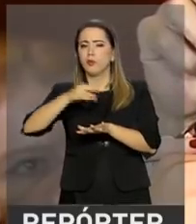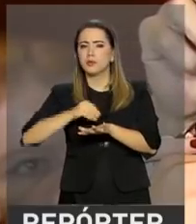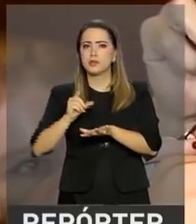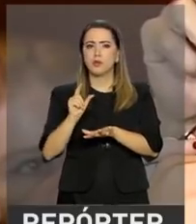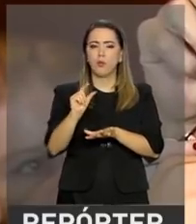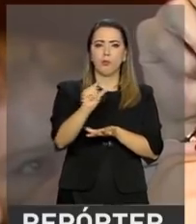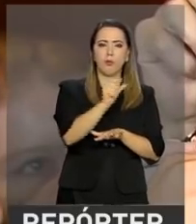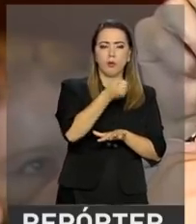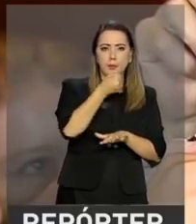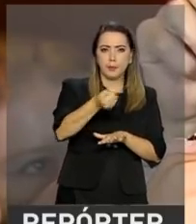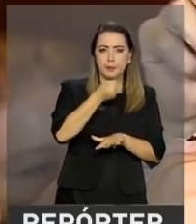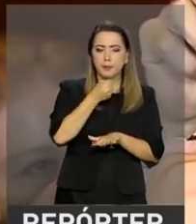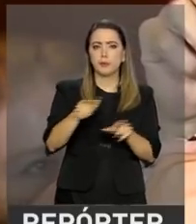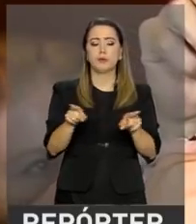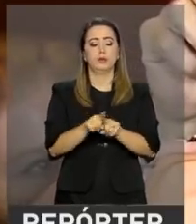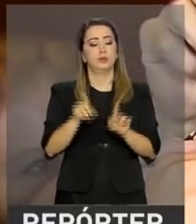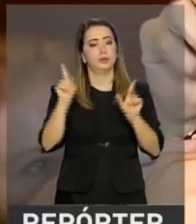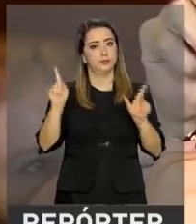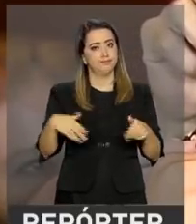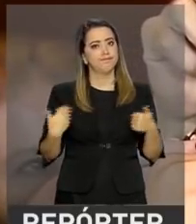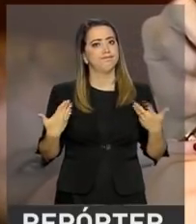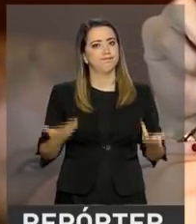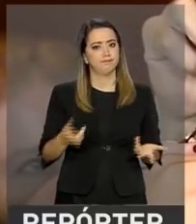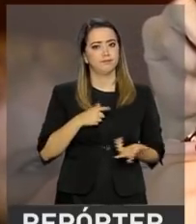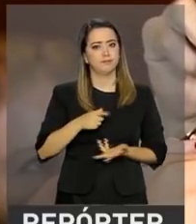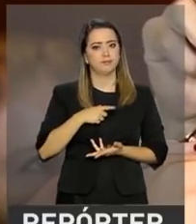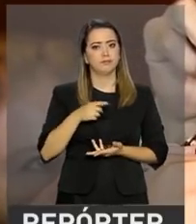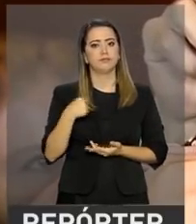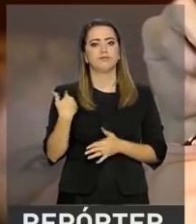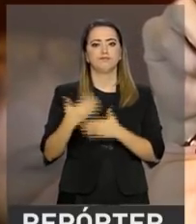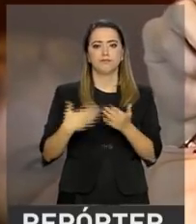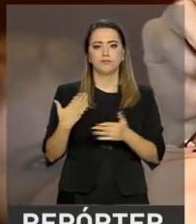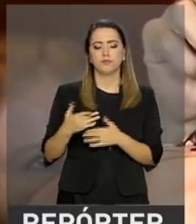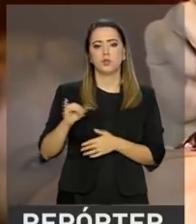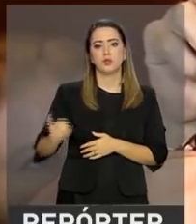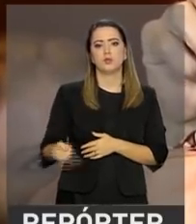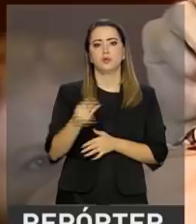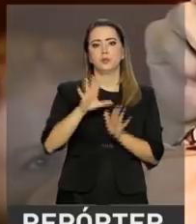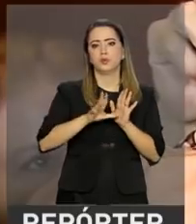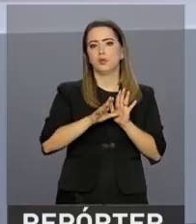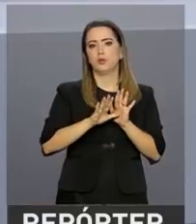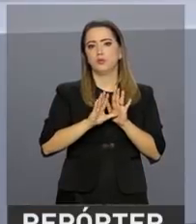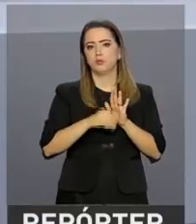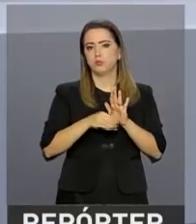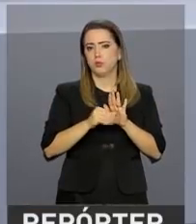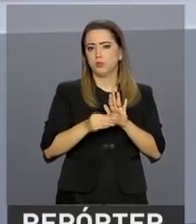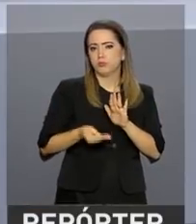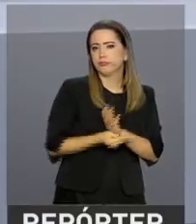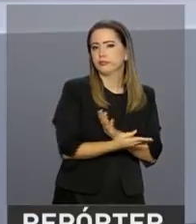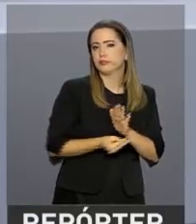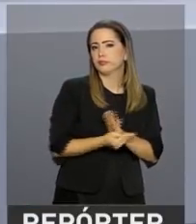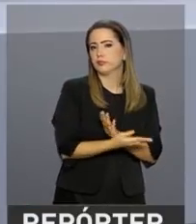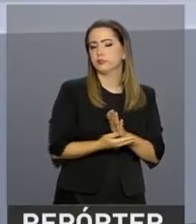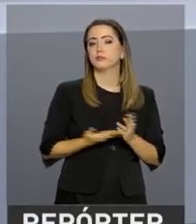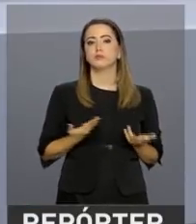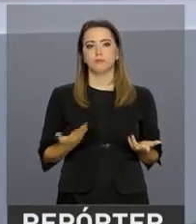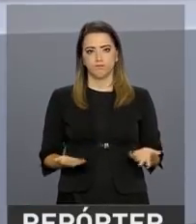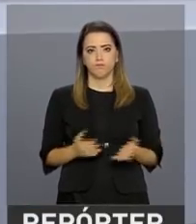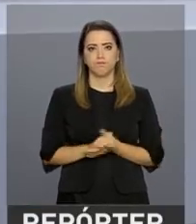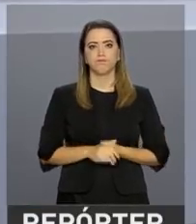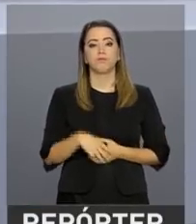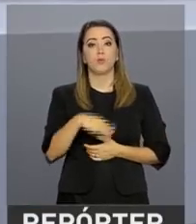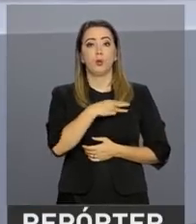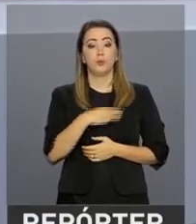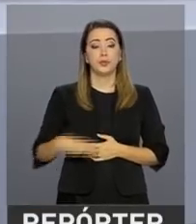imprensa atende a criei a ter mais oportunidade que o psol eo ministro torquato